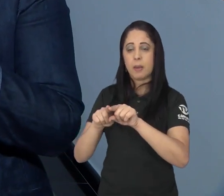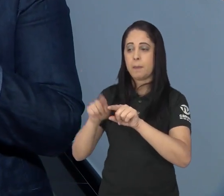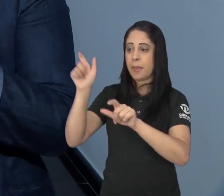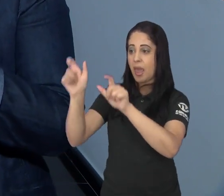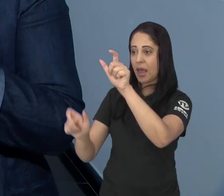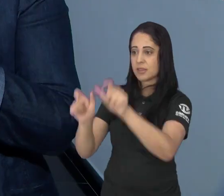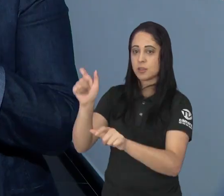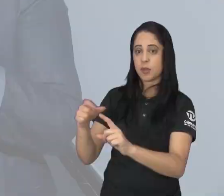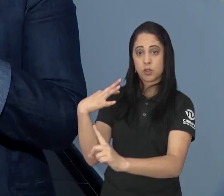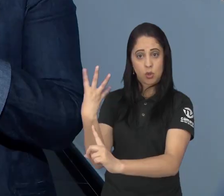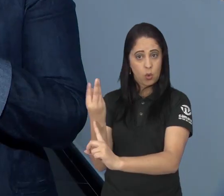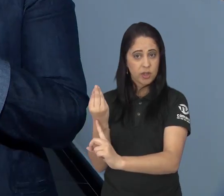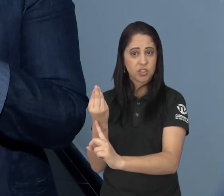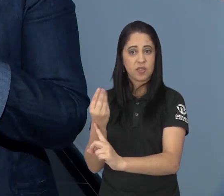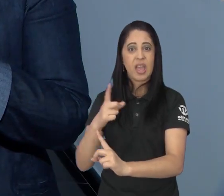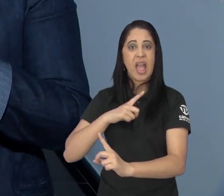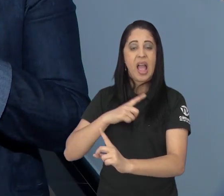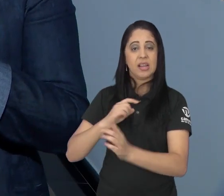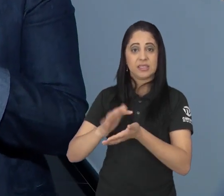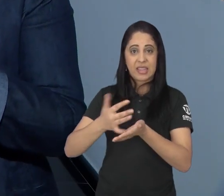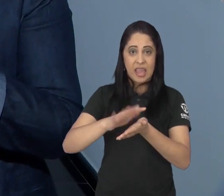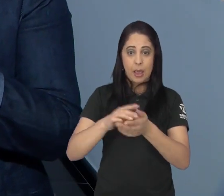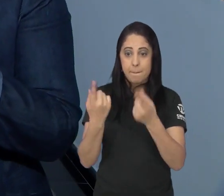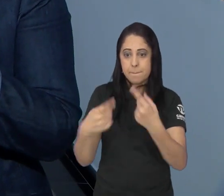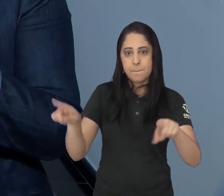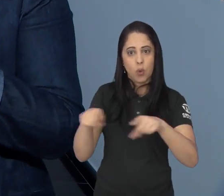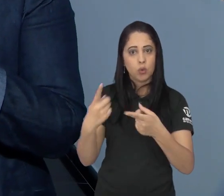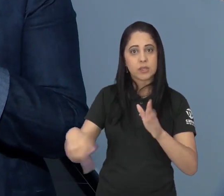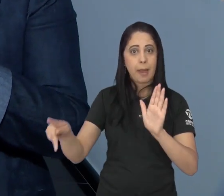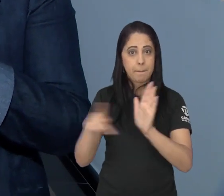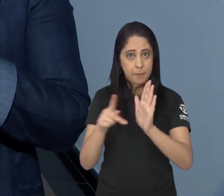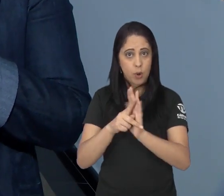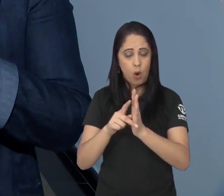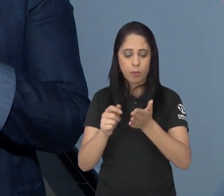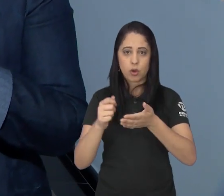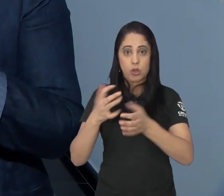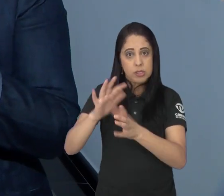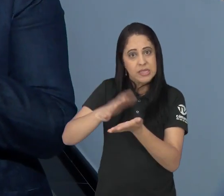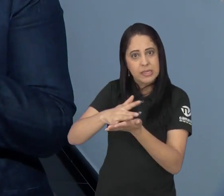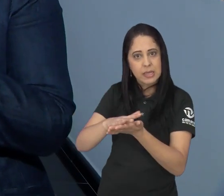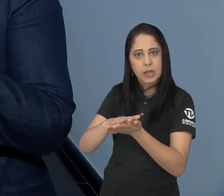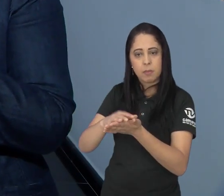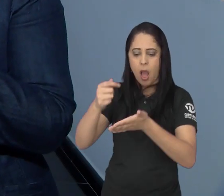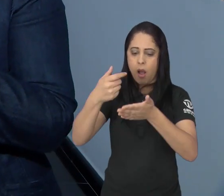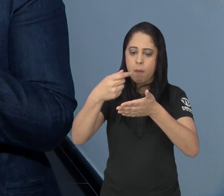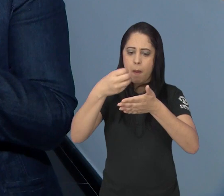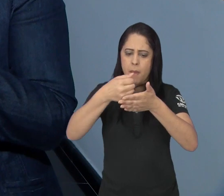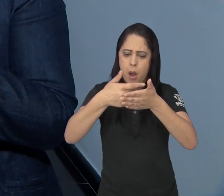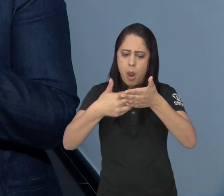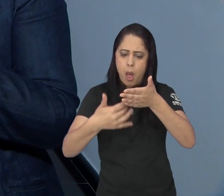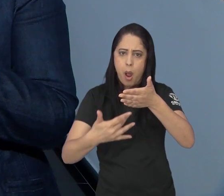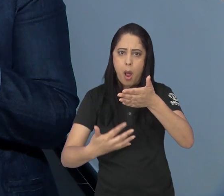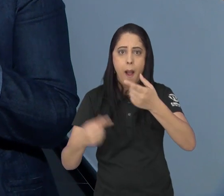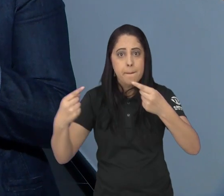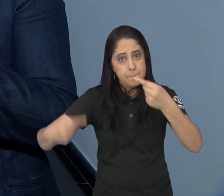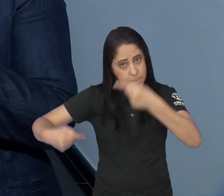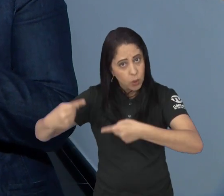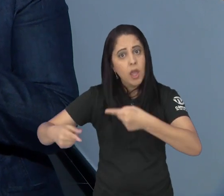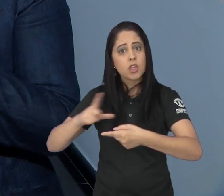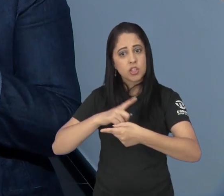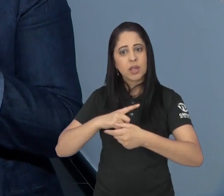autores, compositores. Tem samba enredo que fala muito de política, muito da situação atual. Então, o samba ele